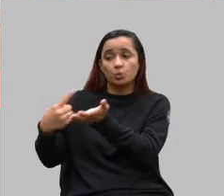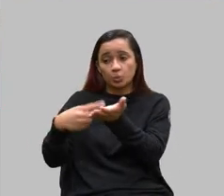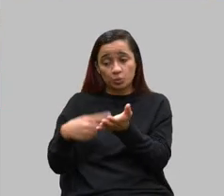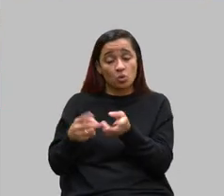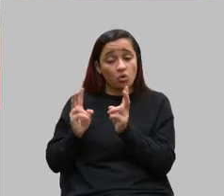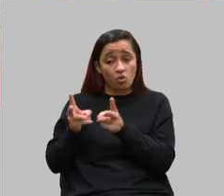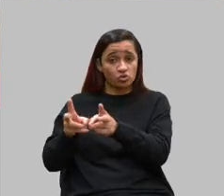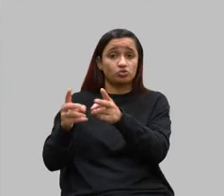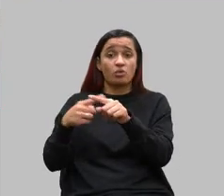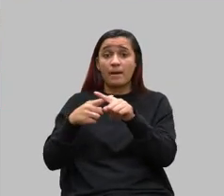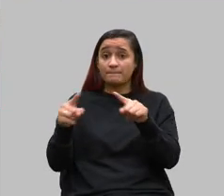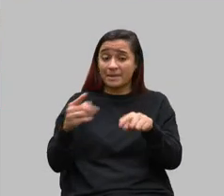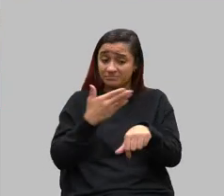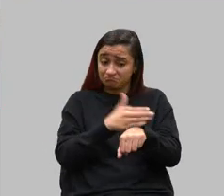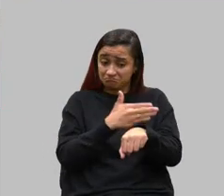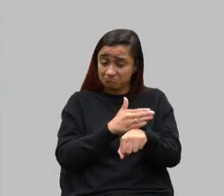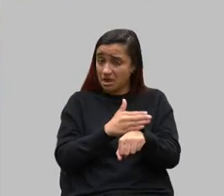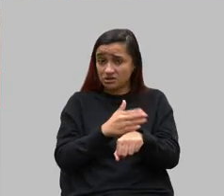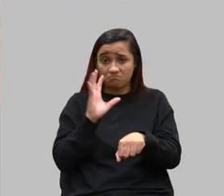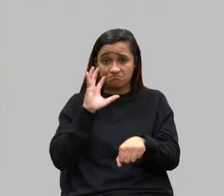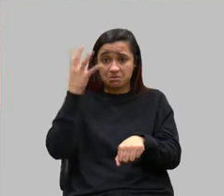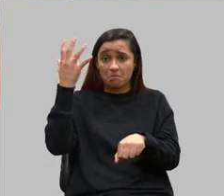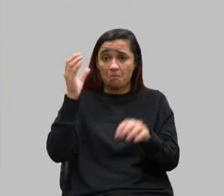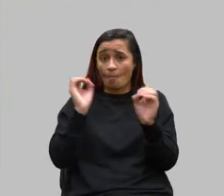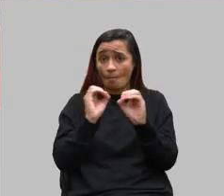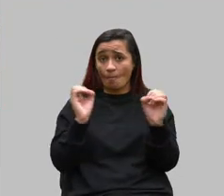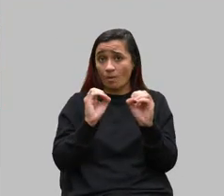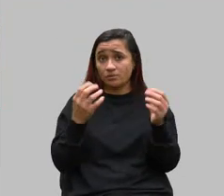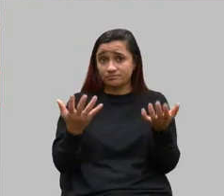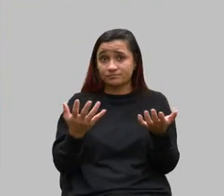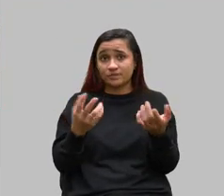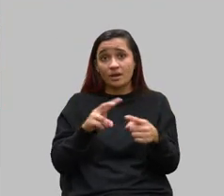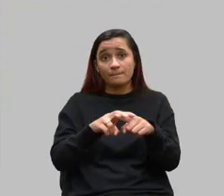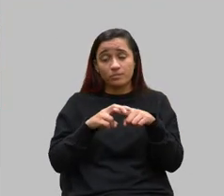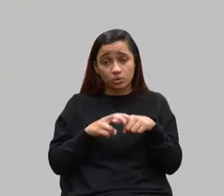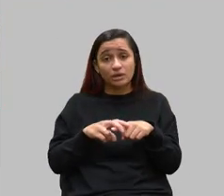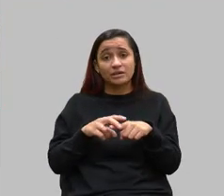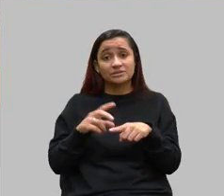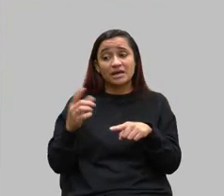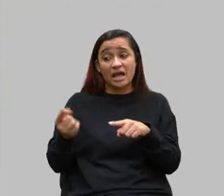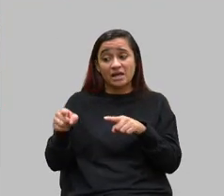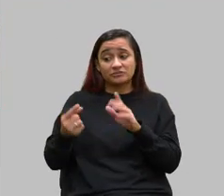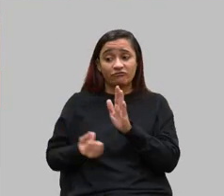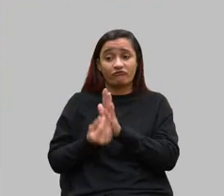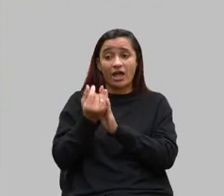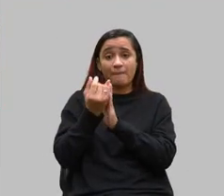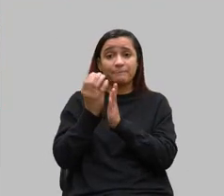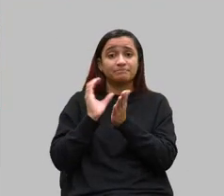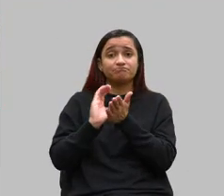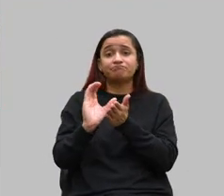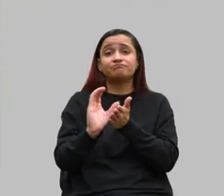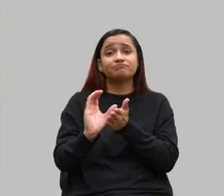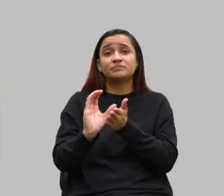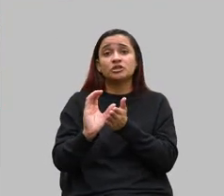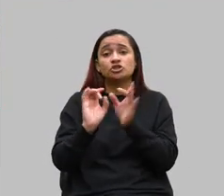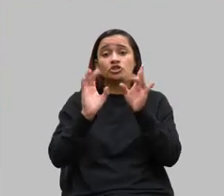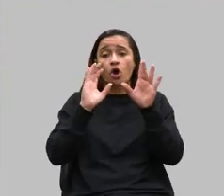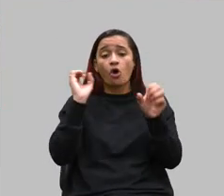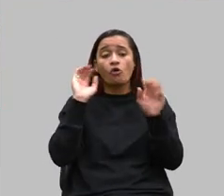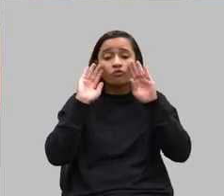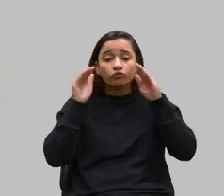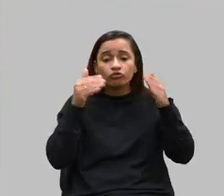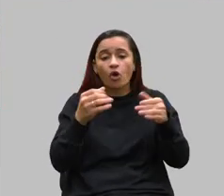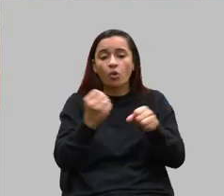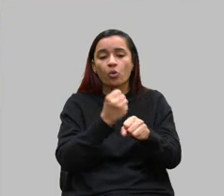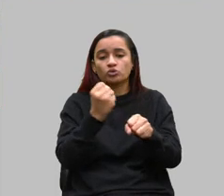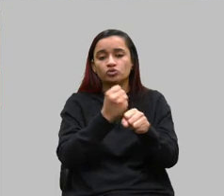o acordo não não foi realizado no sentido de uma garantia total de que essas verbas ficassem blindadas pra Construção da linha do do metrô